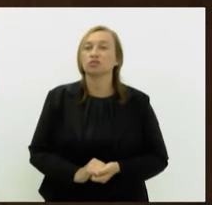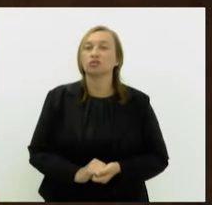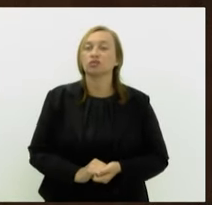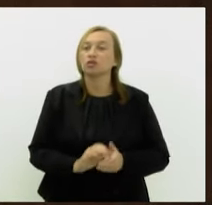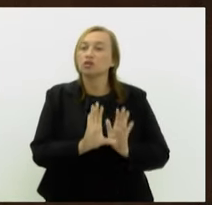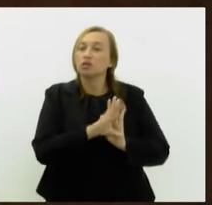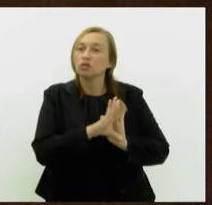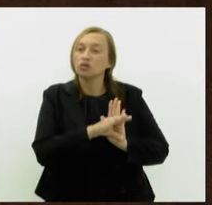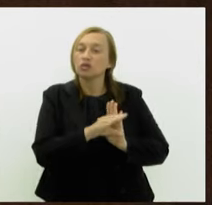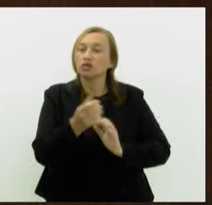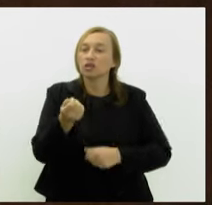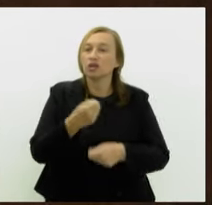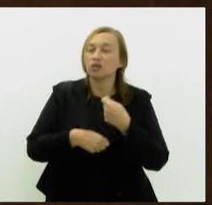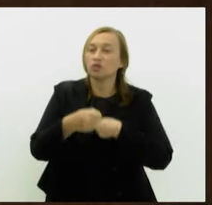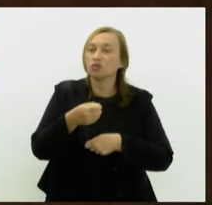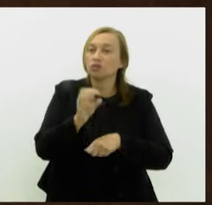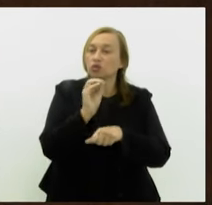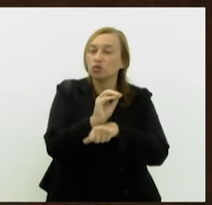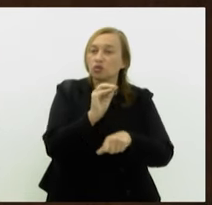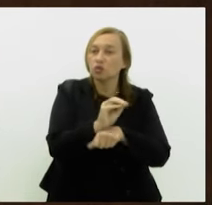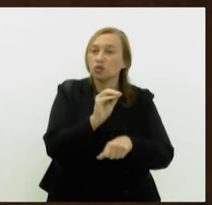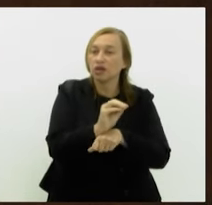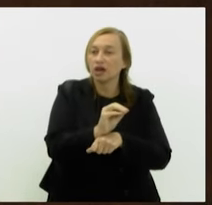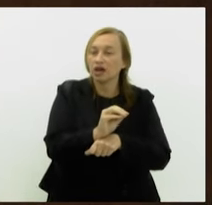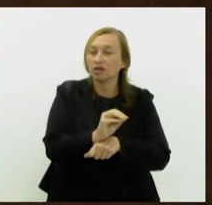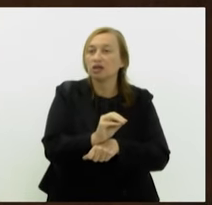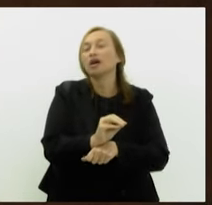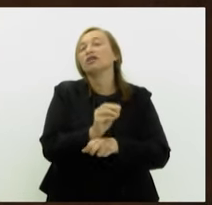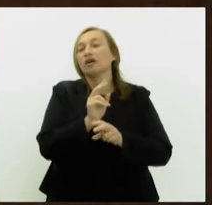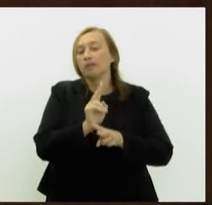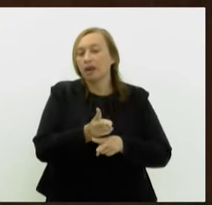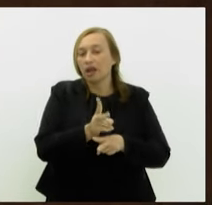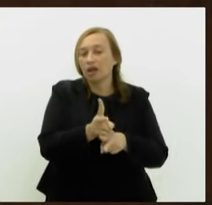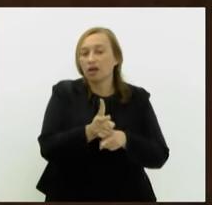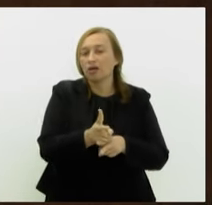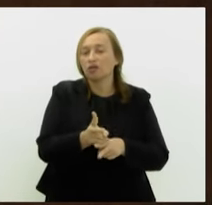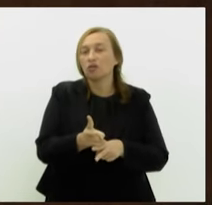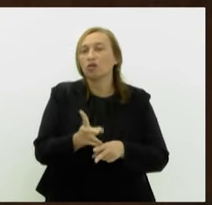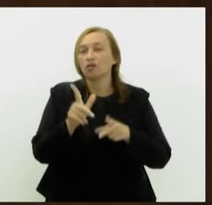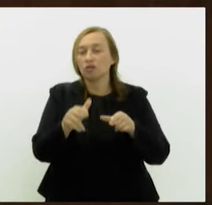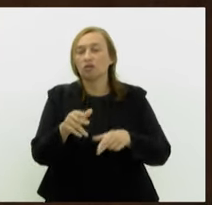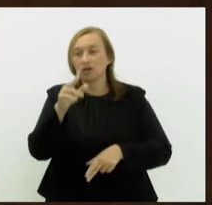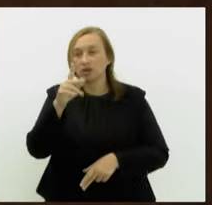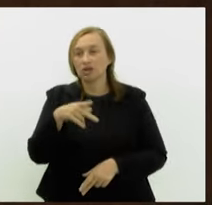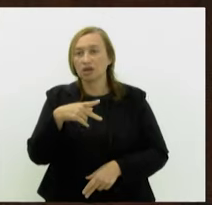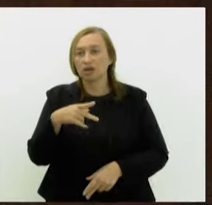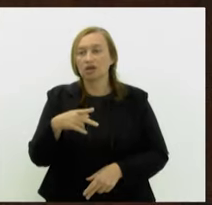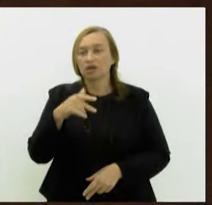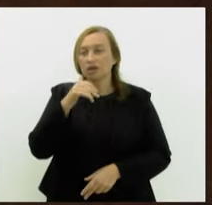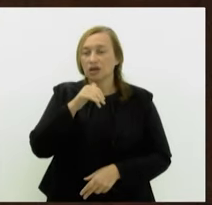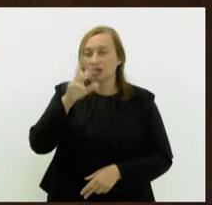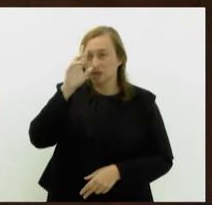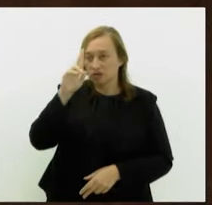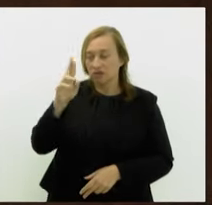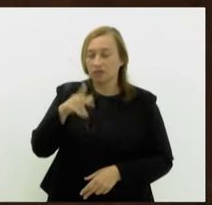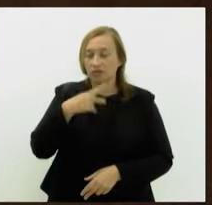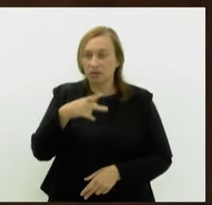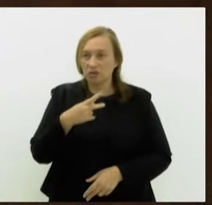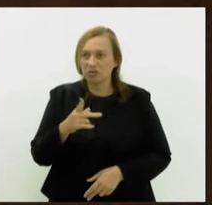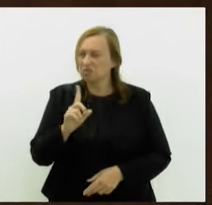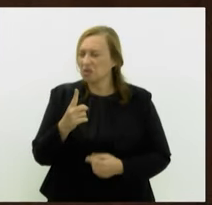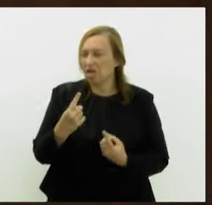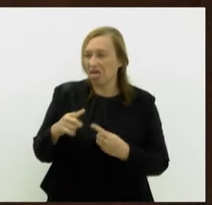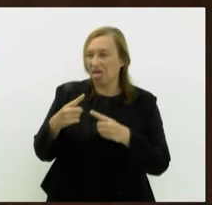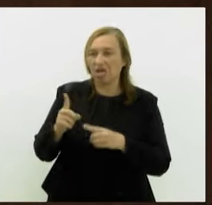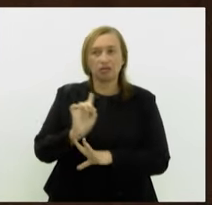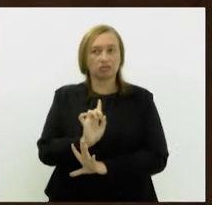de economia do cuidado, promovendo, aí vai direitinho como a senhora colocou. Quer dizer, não é